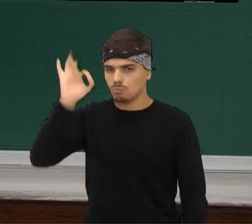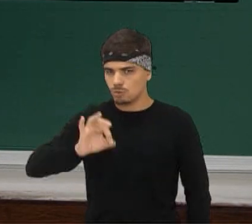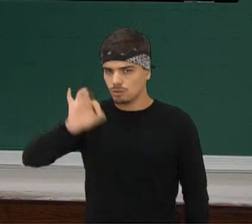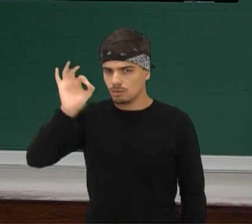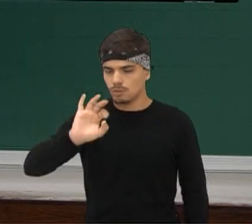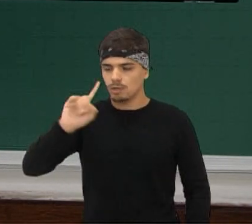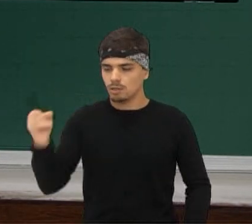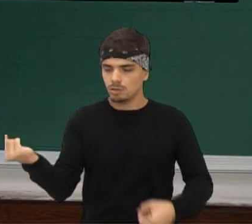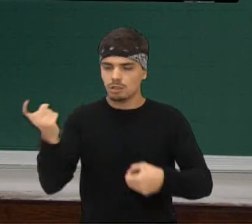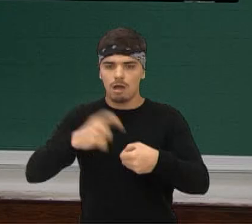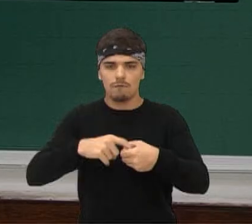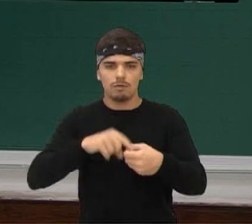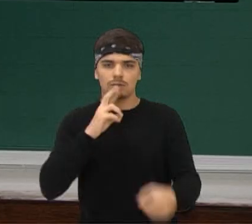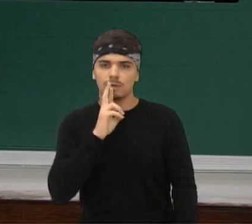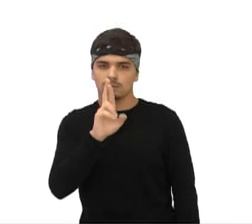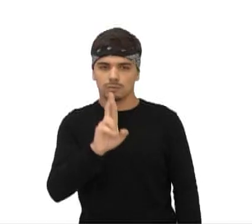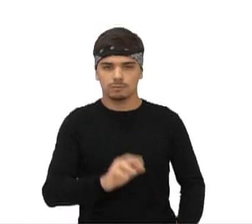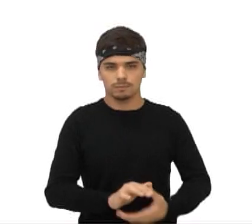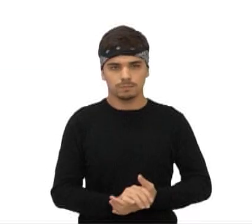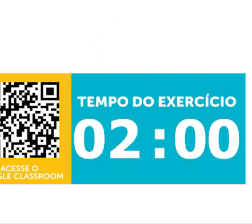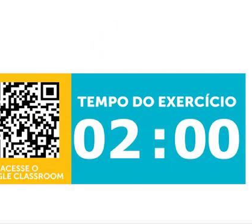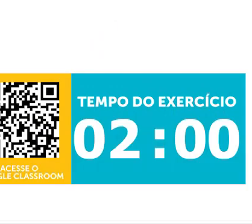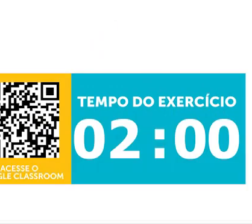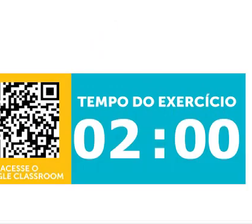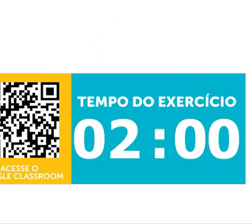nós já voltamos com o resultado.